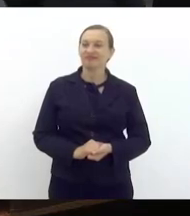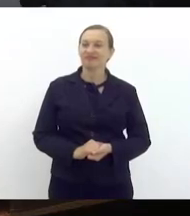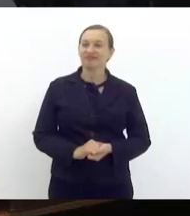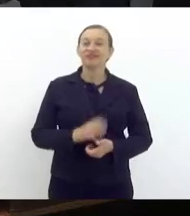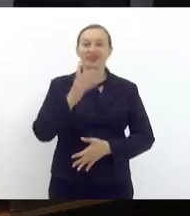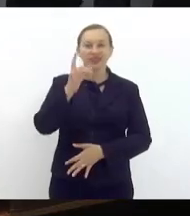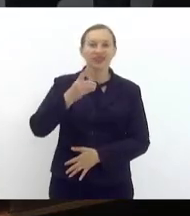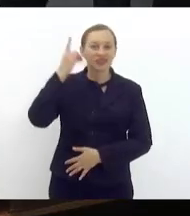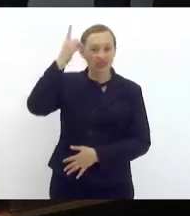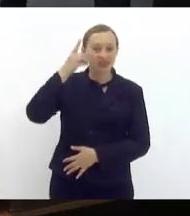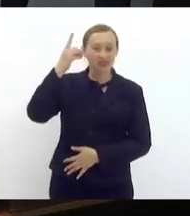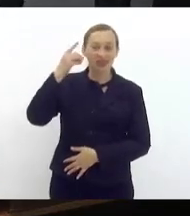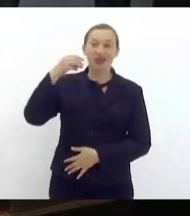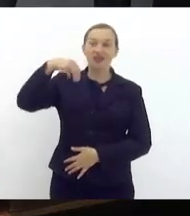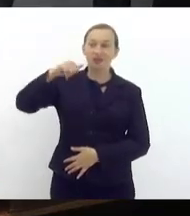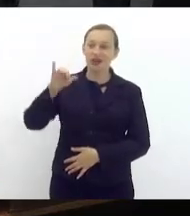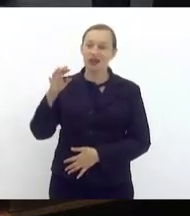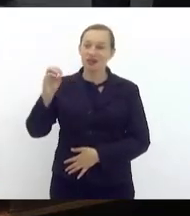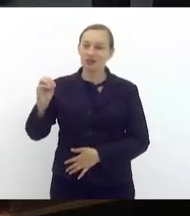Deputado Márcio Glauberto.